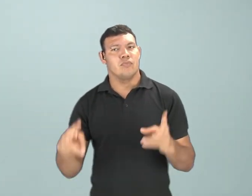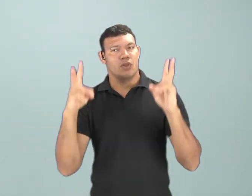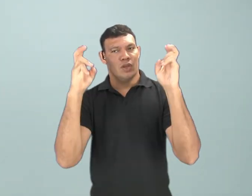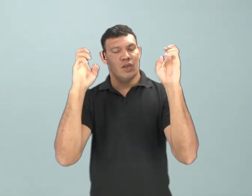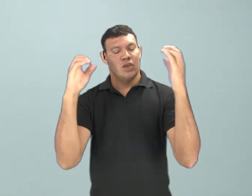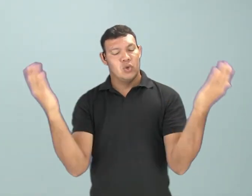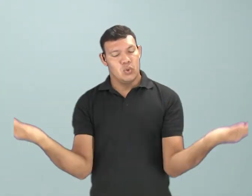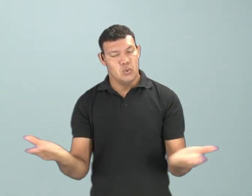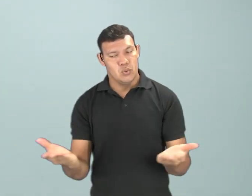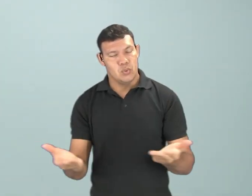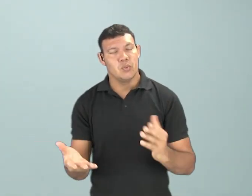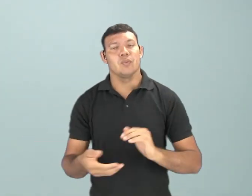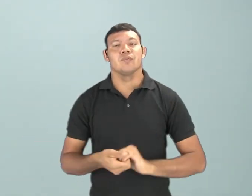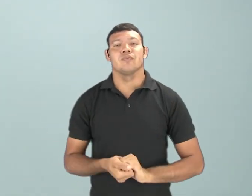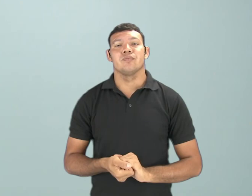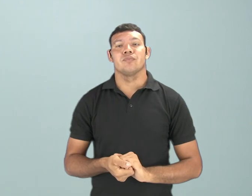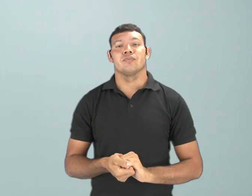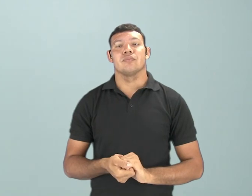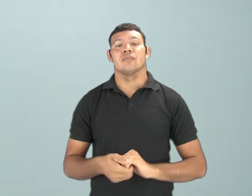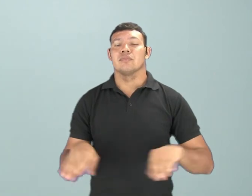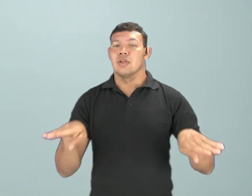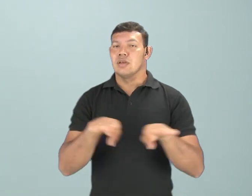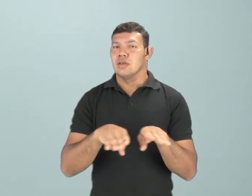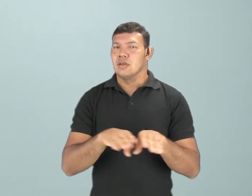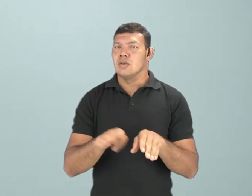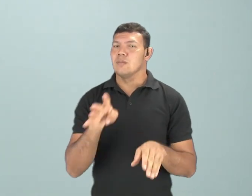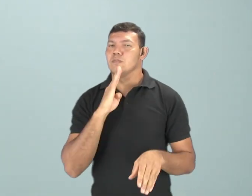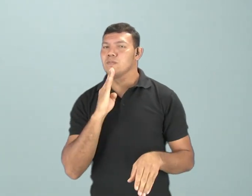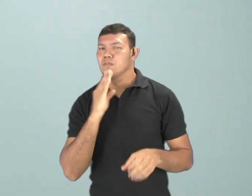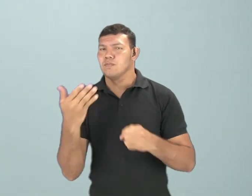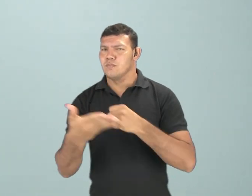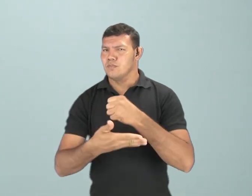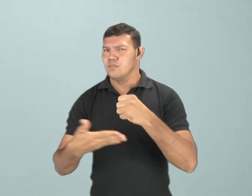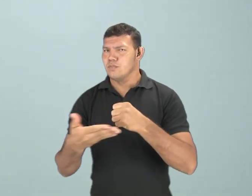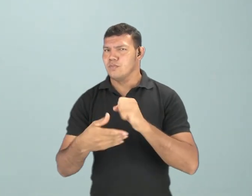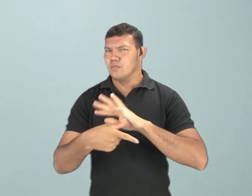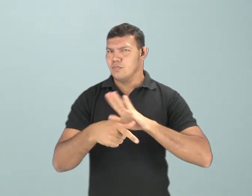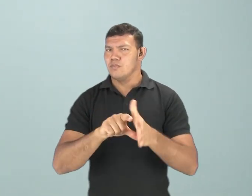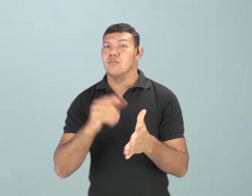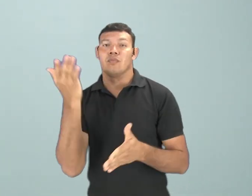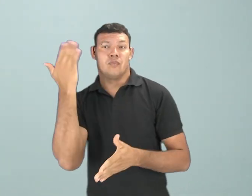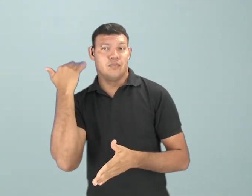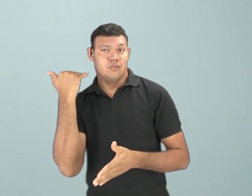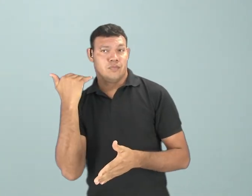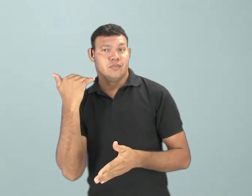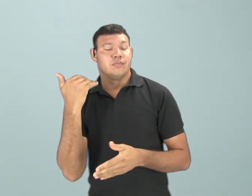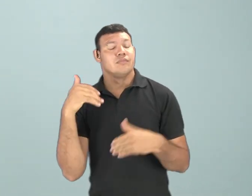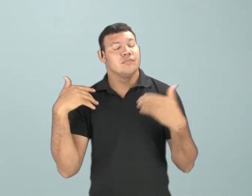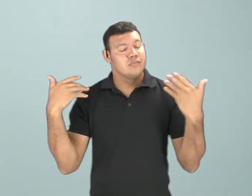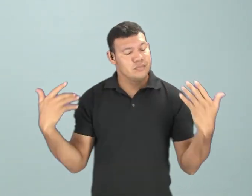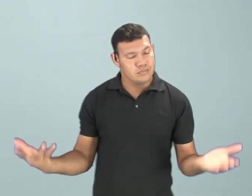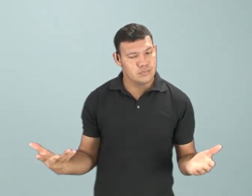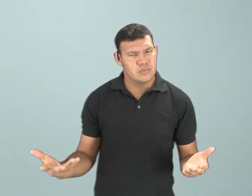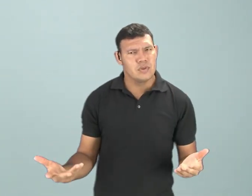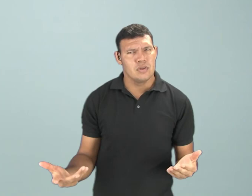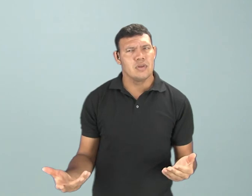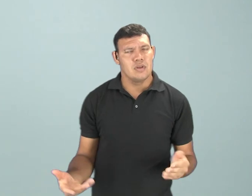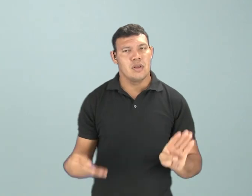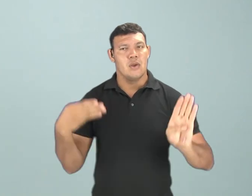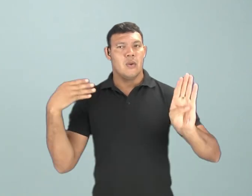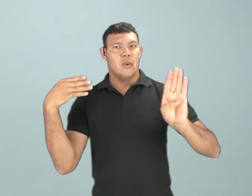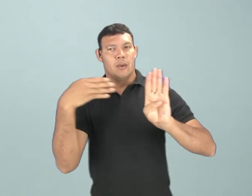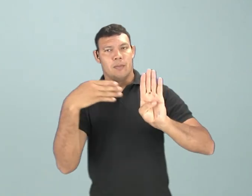acerca desses conhecimentos que foram tratados hoje e das noções primitivas da aula anterior então